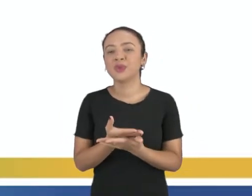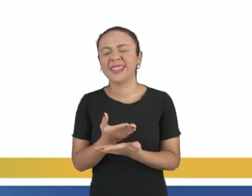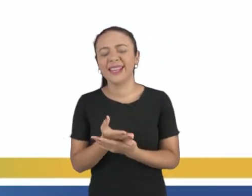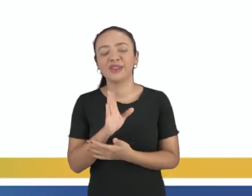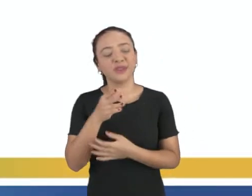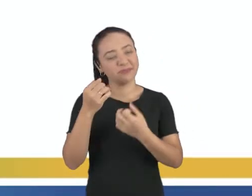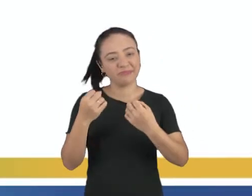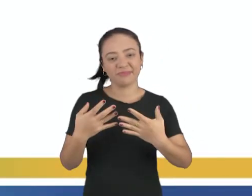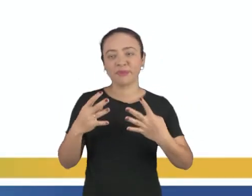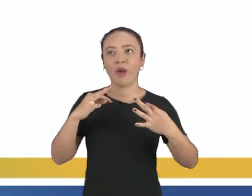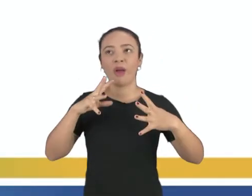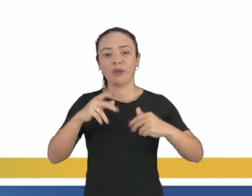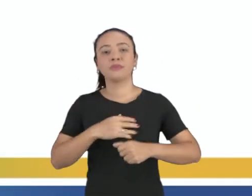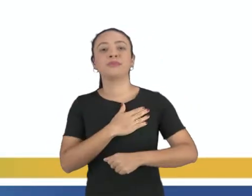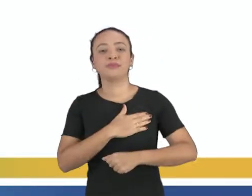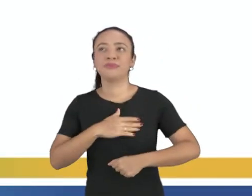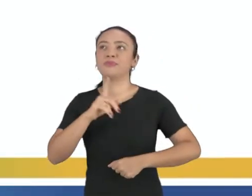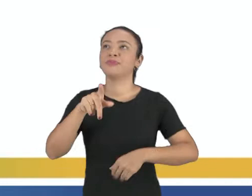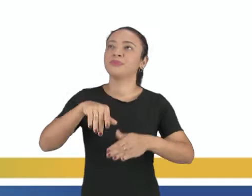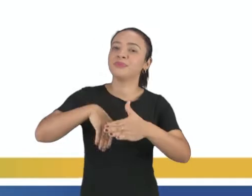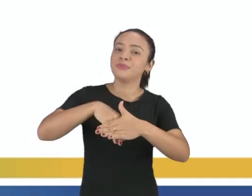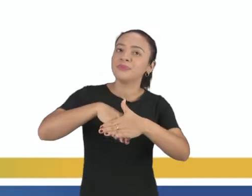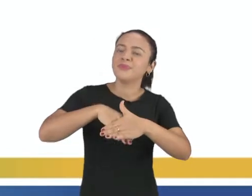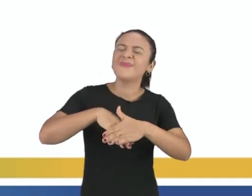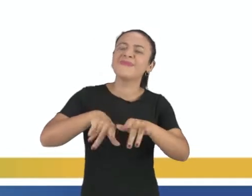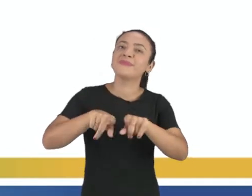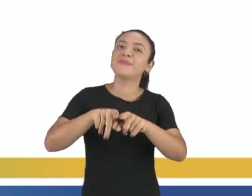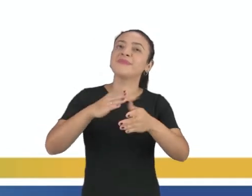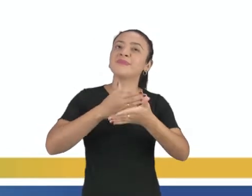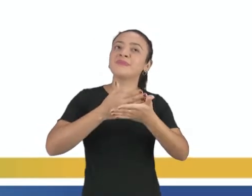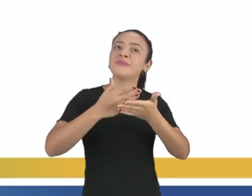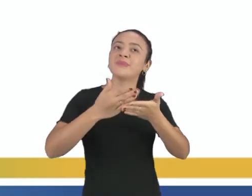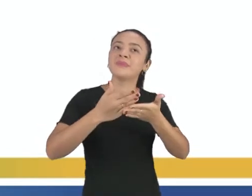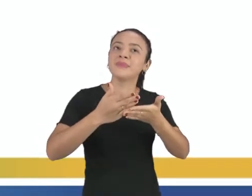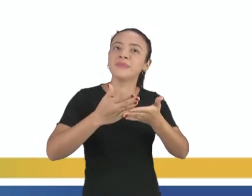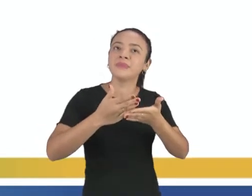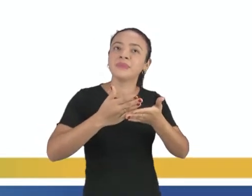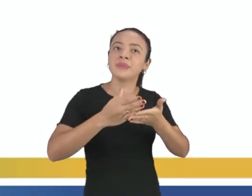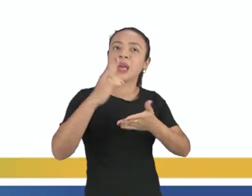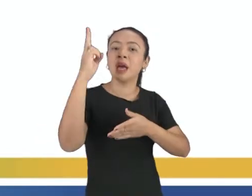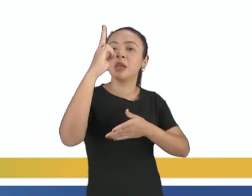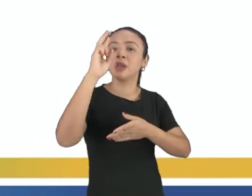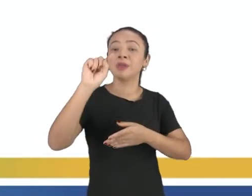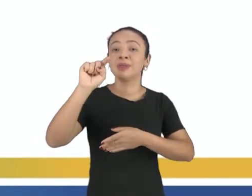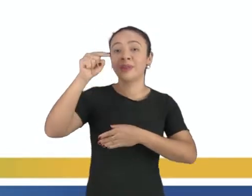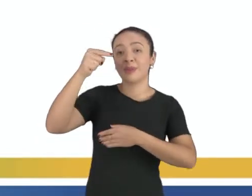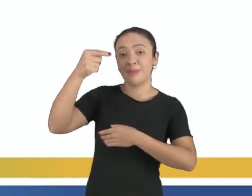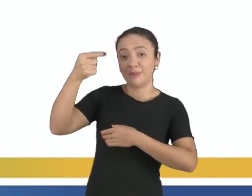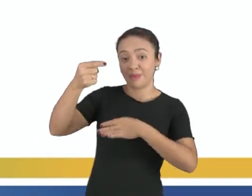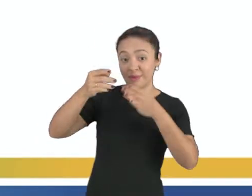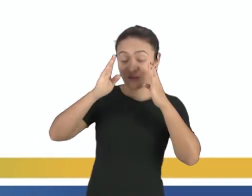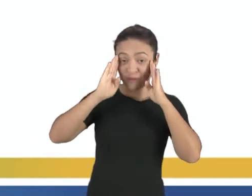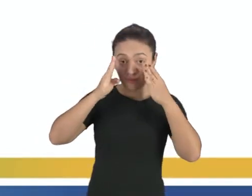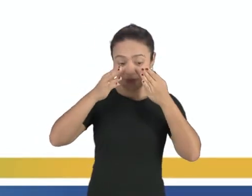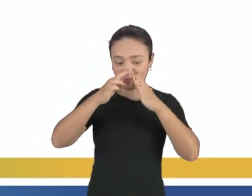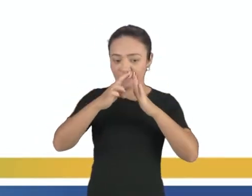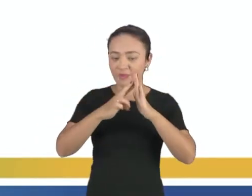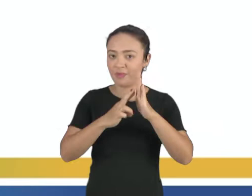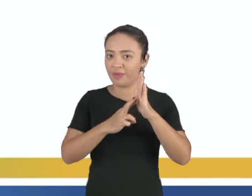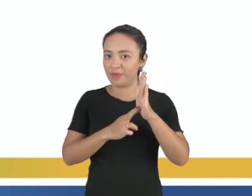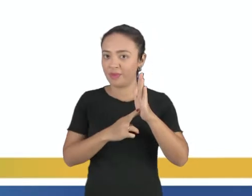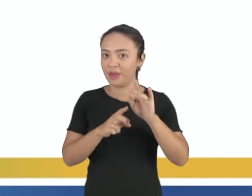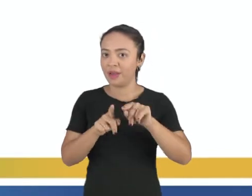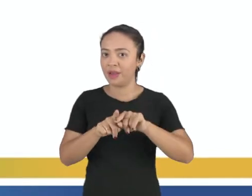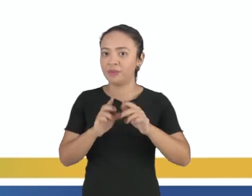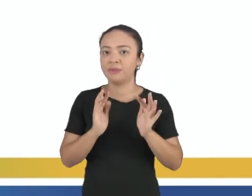aulas, né? Conforme o professor já falou, o futsal. Iremos começar pela história, em seguida trataremos de algumas